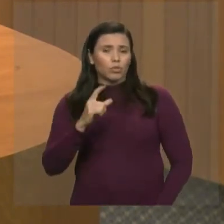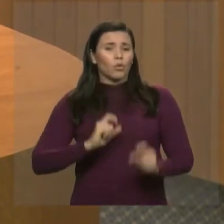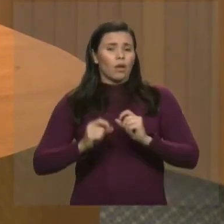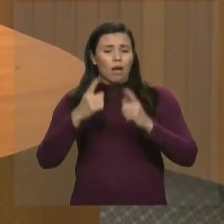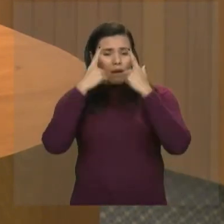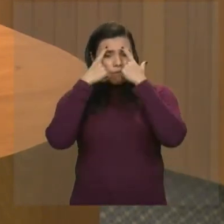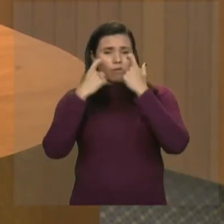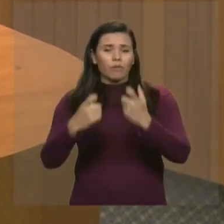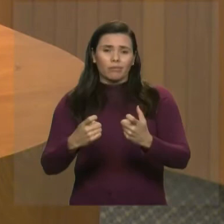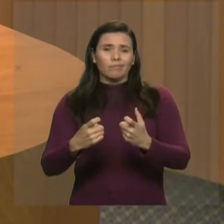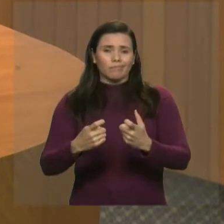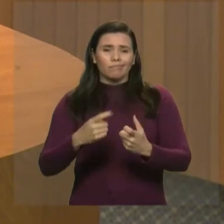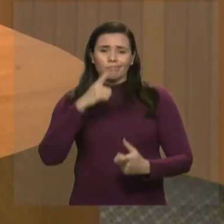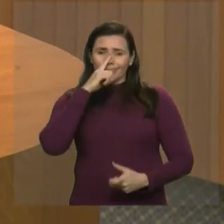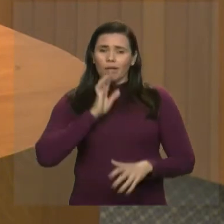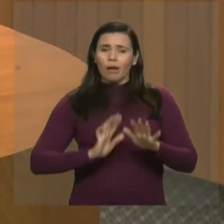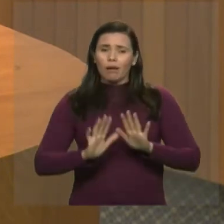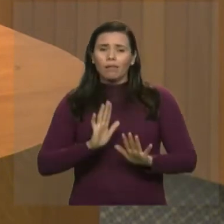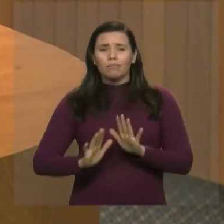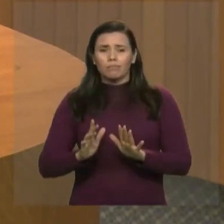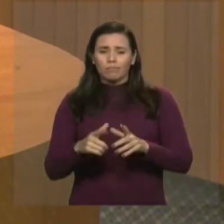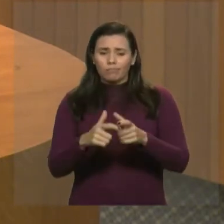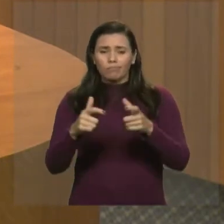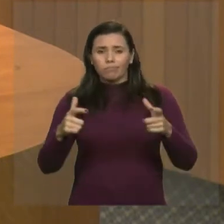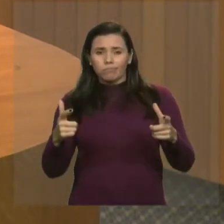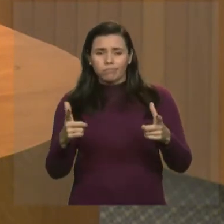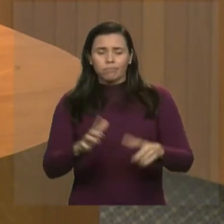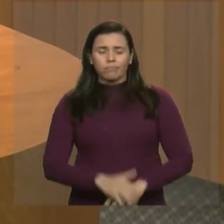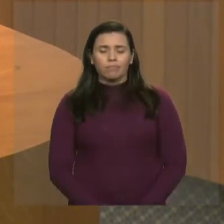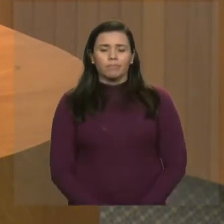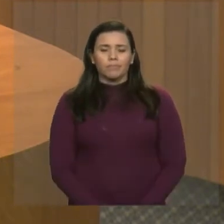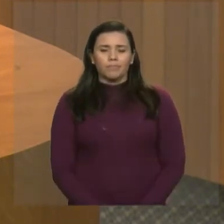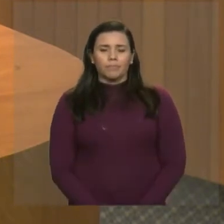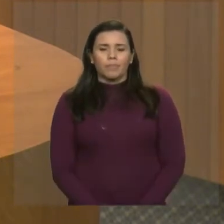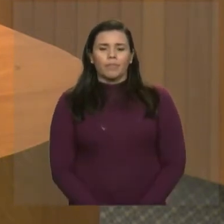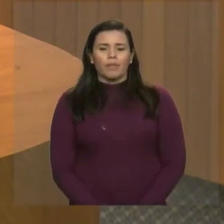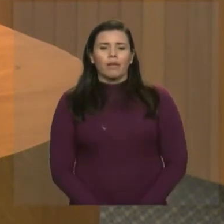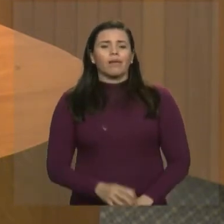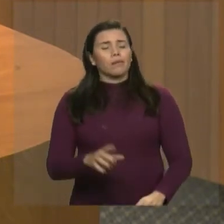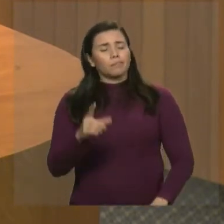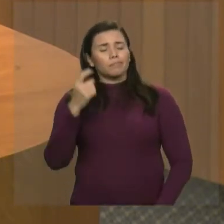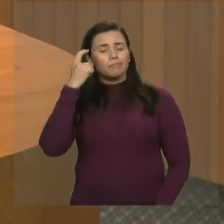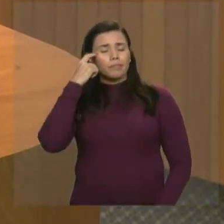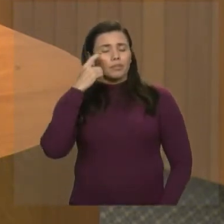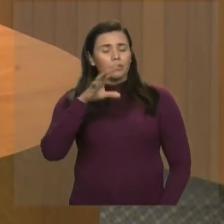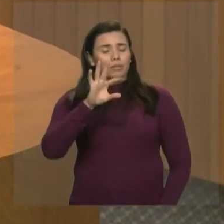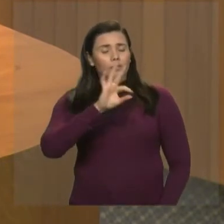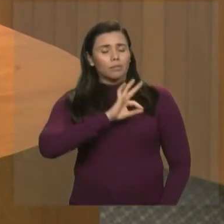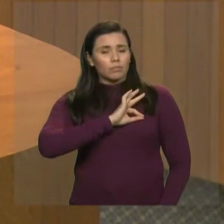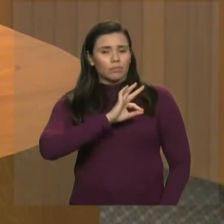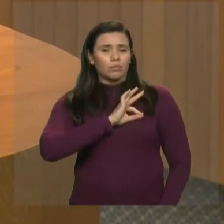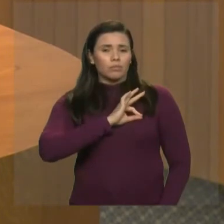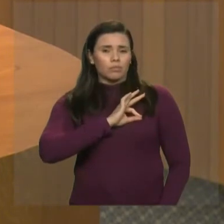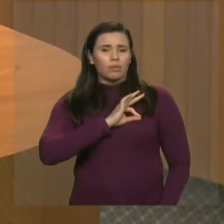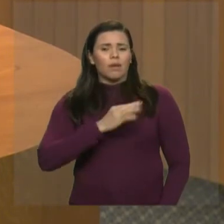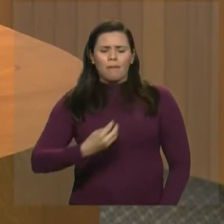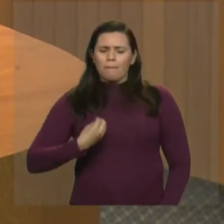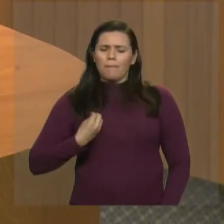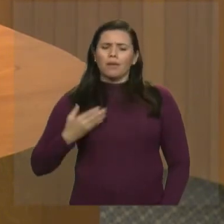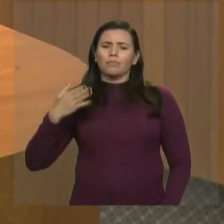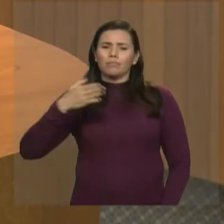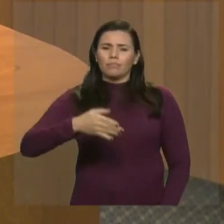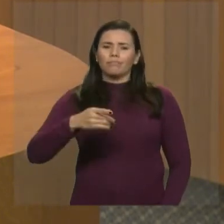sociedade deposita nele para liderar a solução dos problemas. A escola